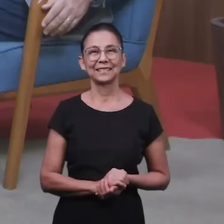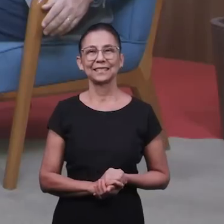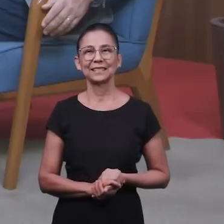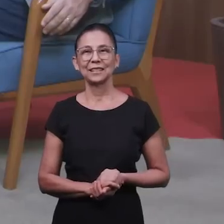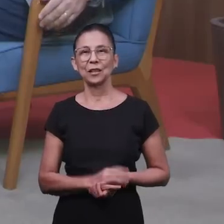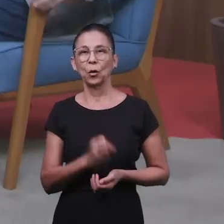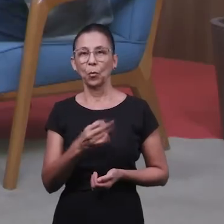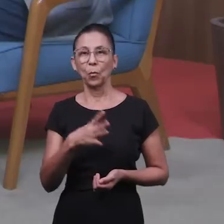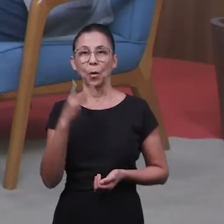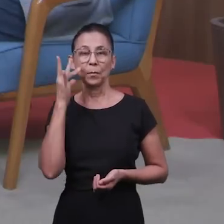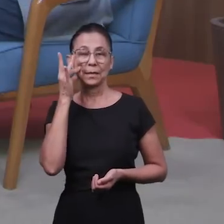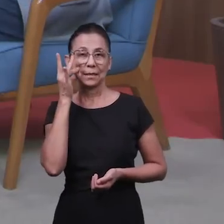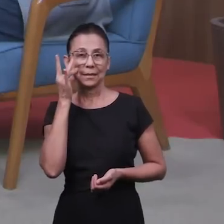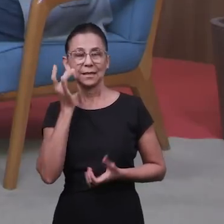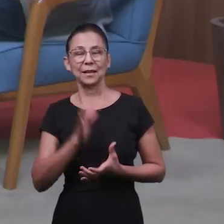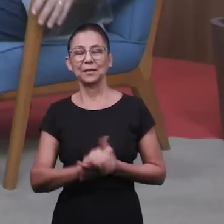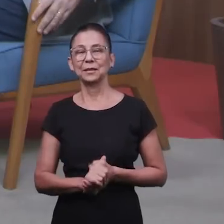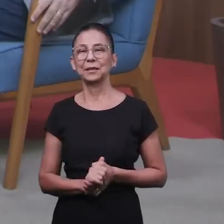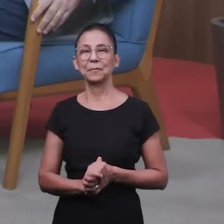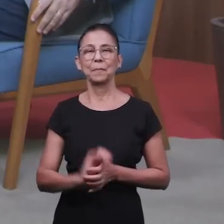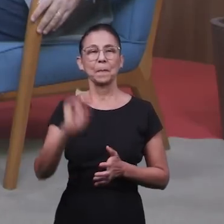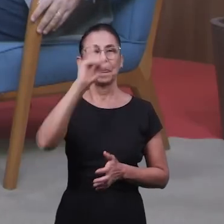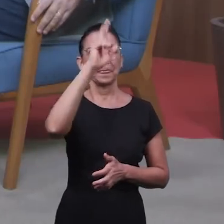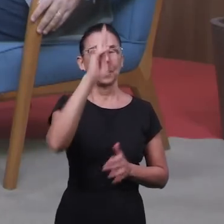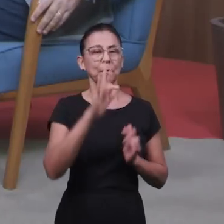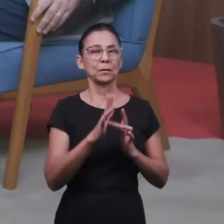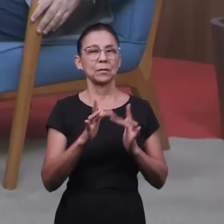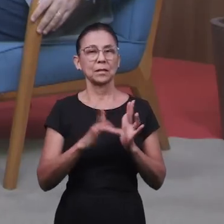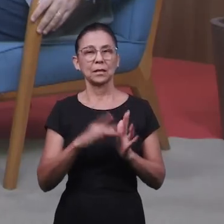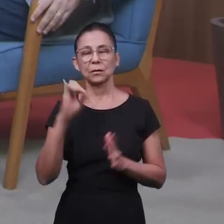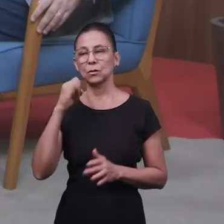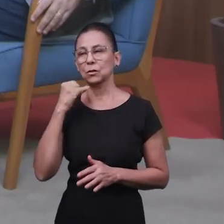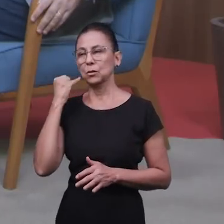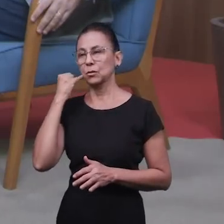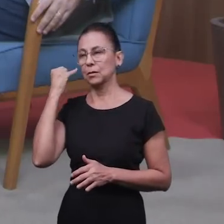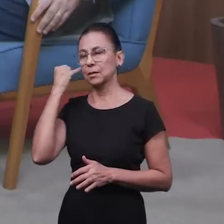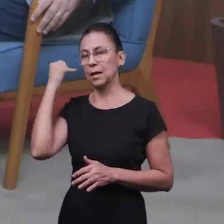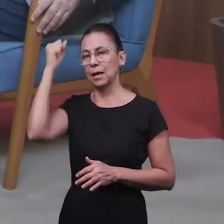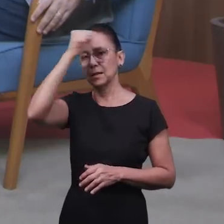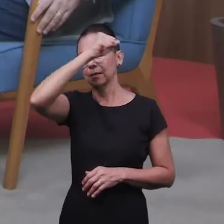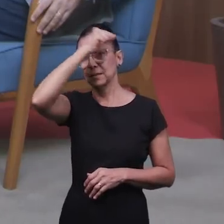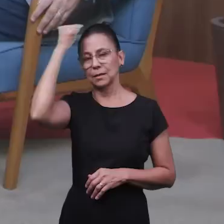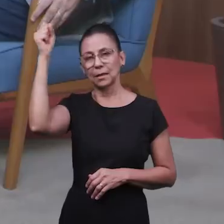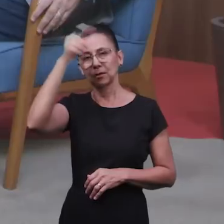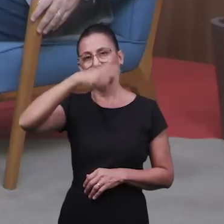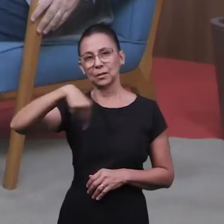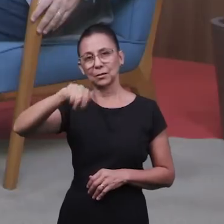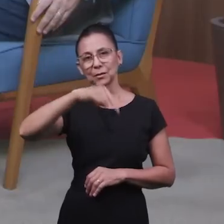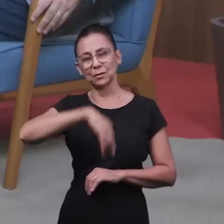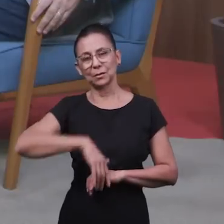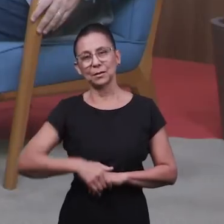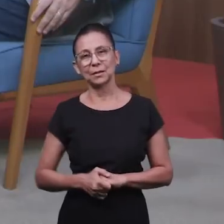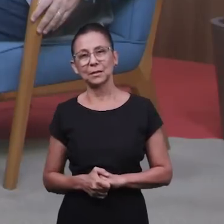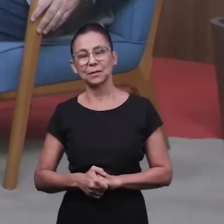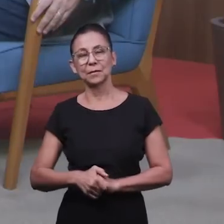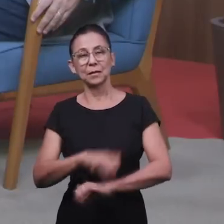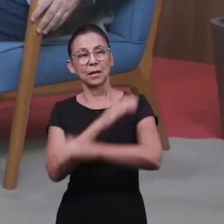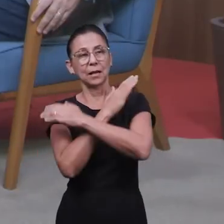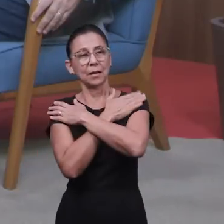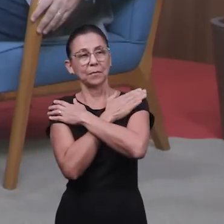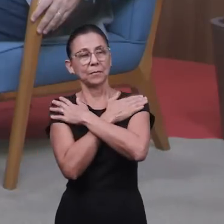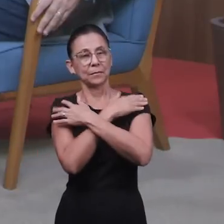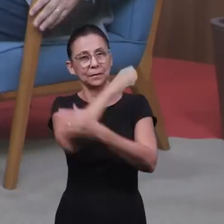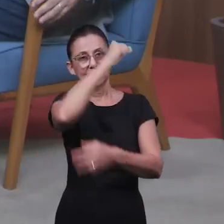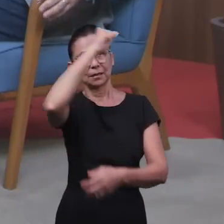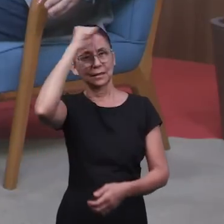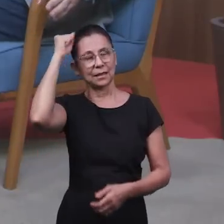coisa. Daniel, muito obrigado por esse tempo, a paz do Senhor. Pai do Senhor Josias, Pai do Senhor Sérgio, Pai do Senhor a todos